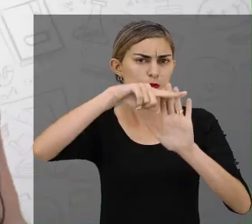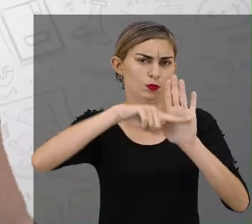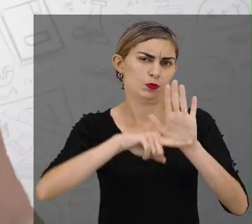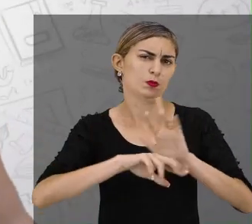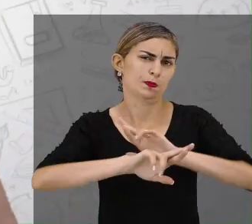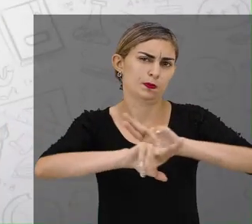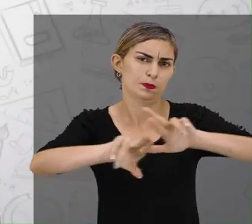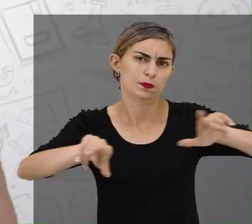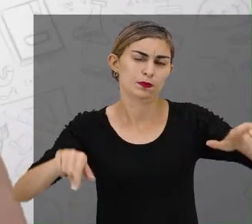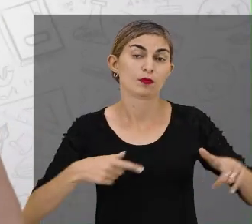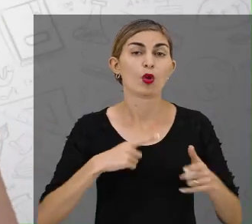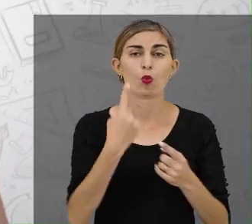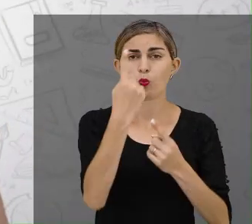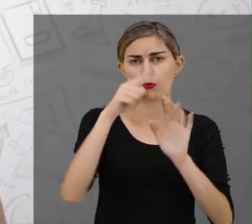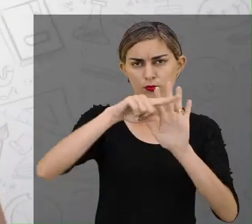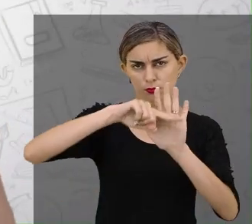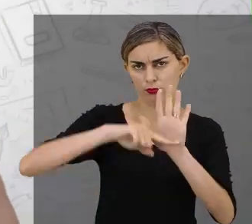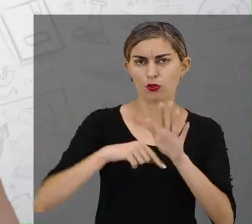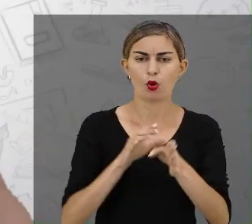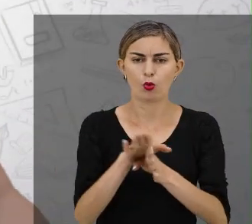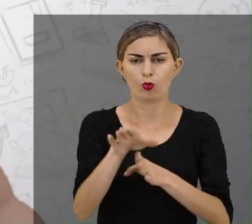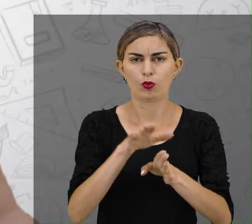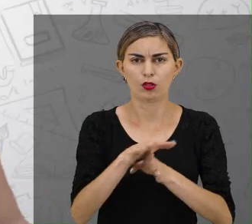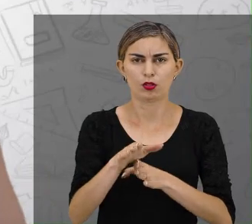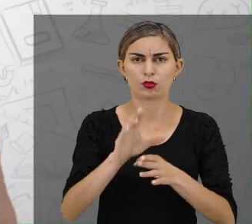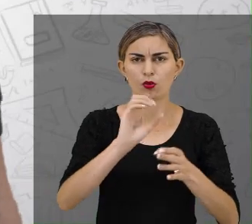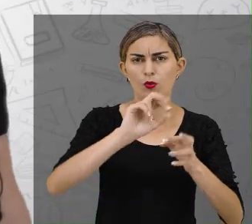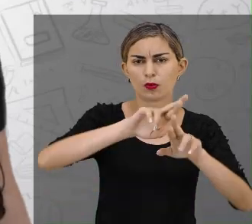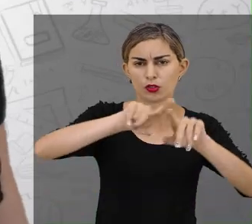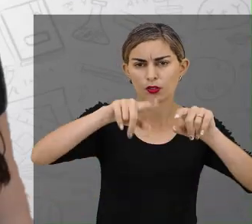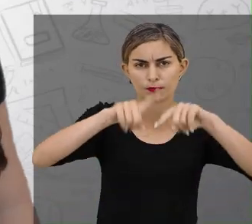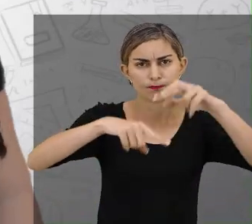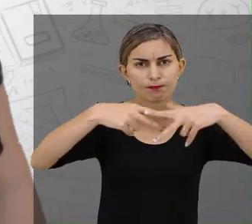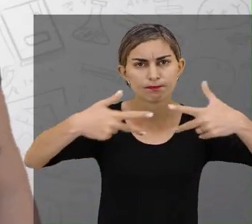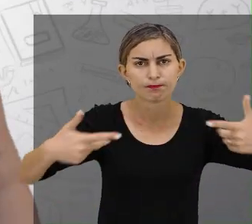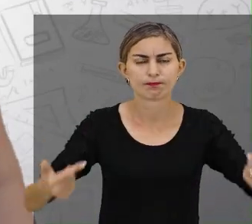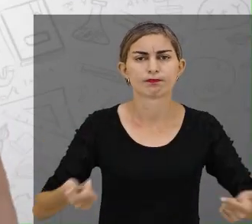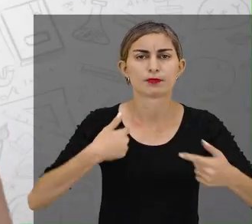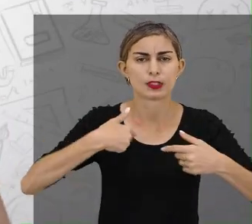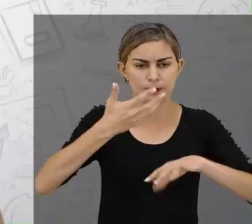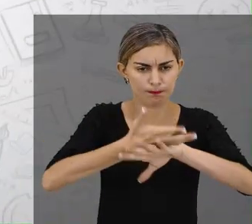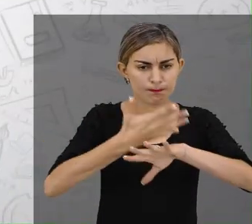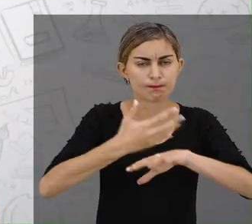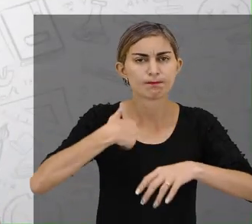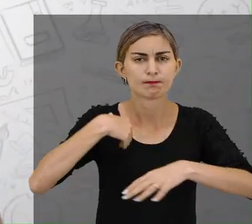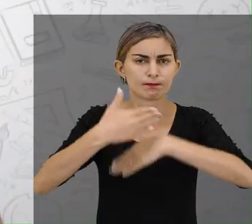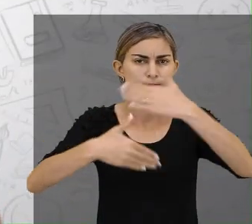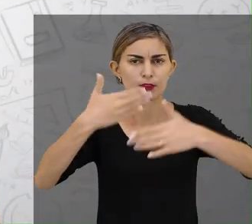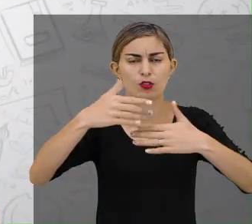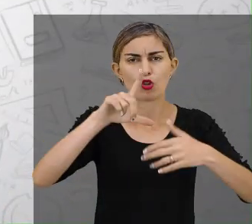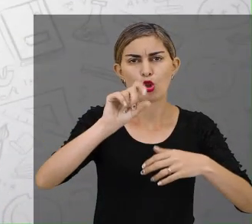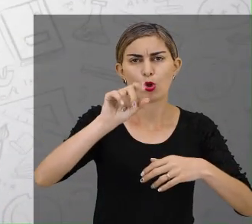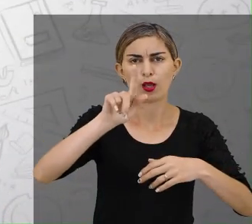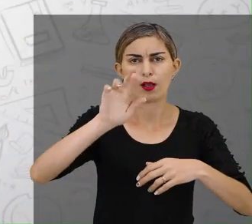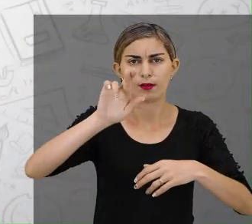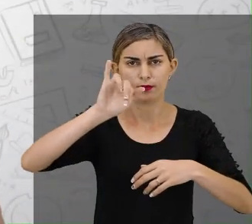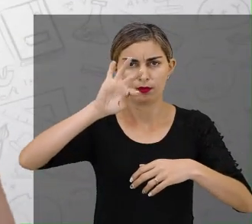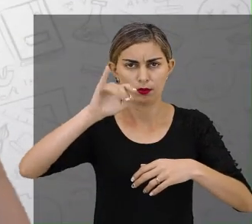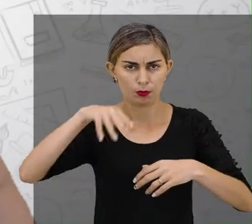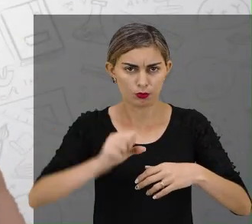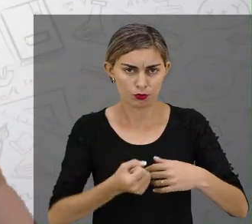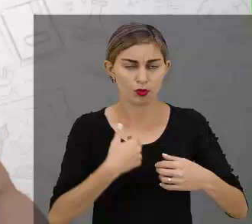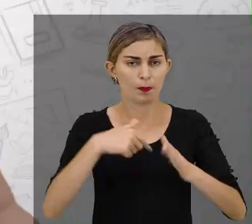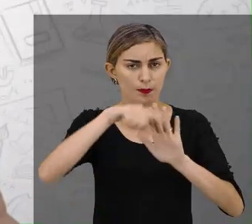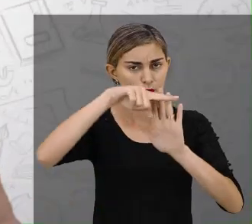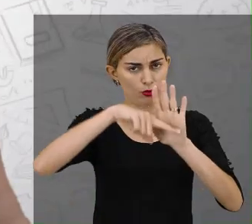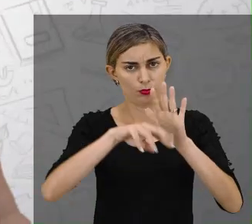de programação. Um desses paradigmas é a orientação a objetos. Nessa disciplina, nós vamos aprender a desenvolver algoritmos para